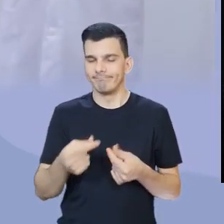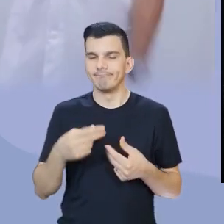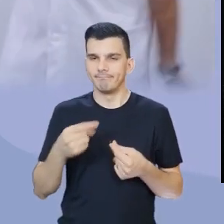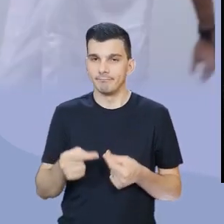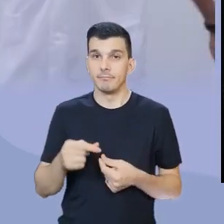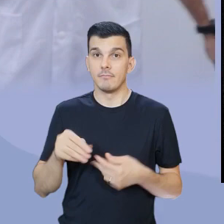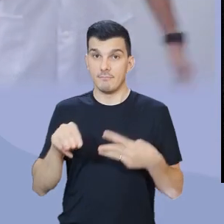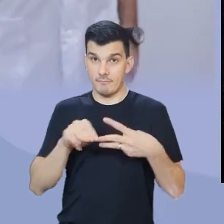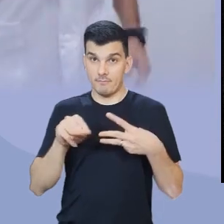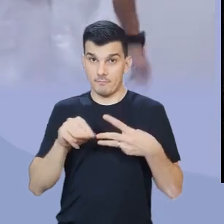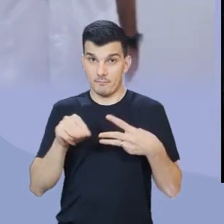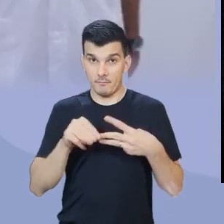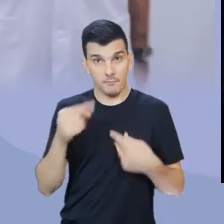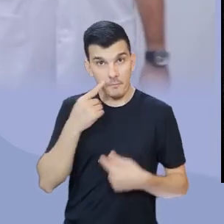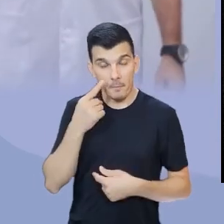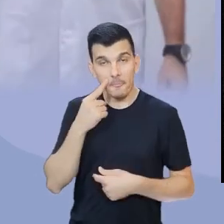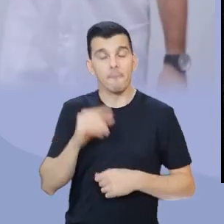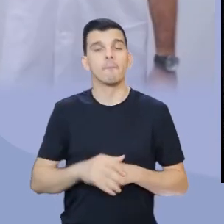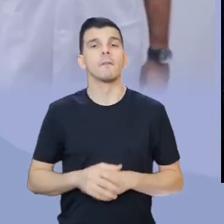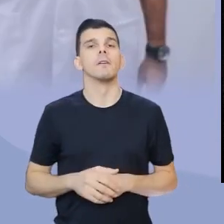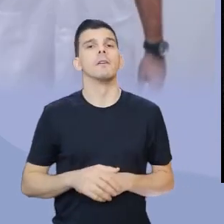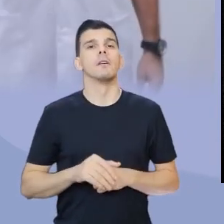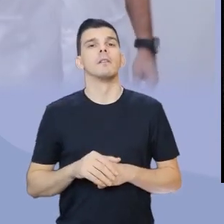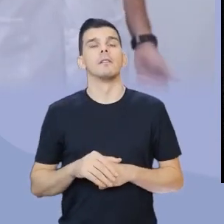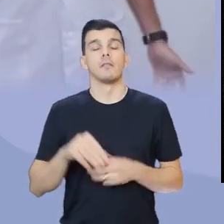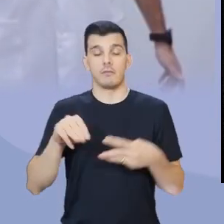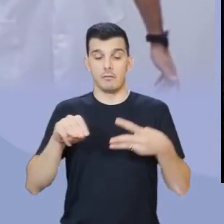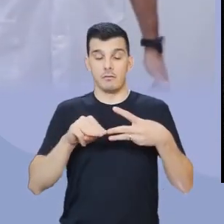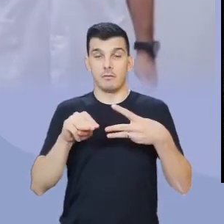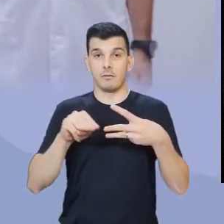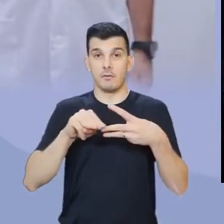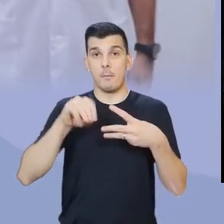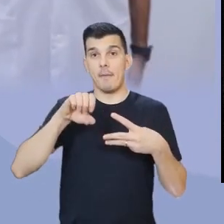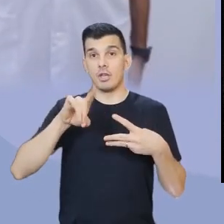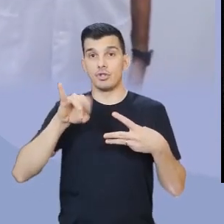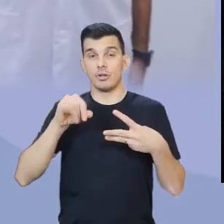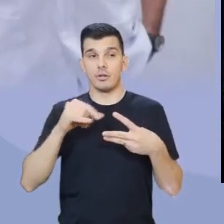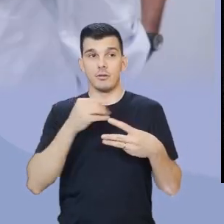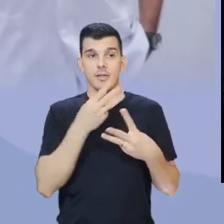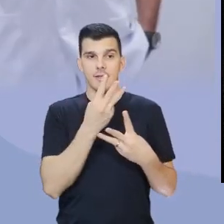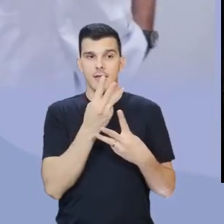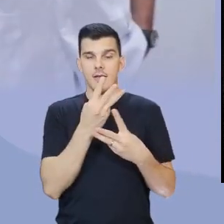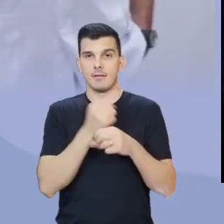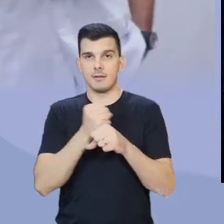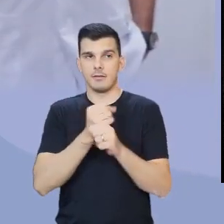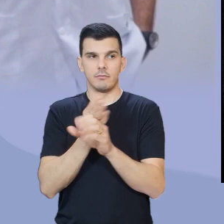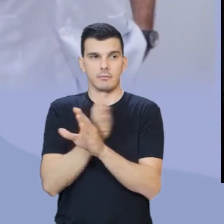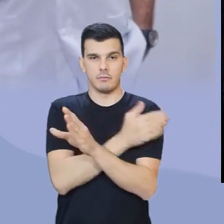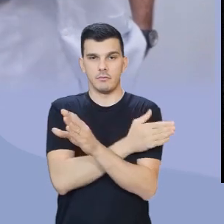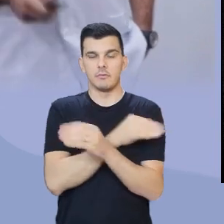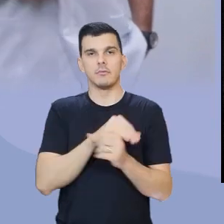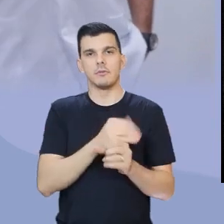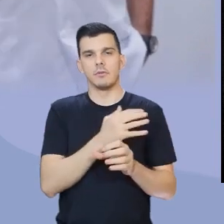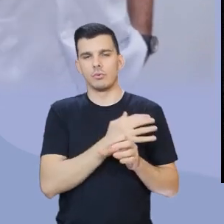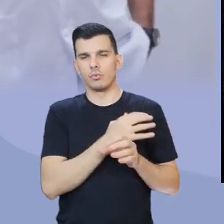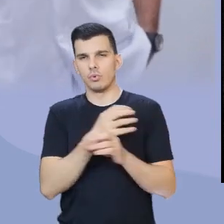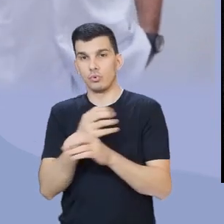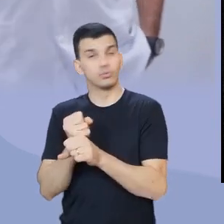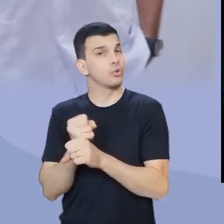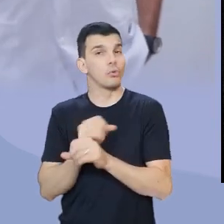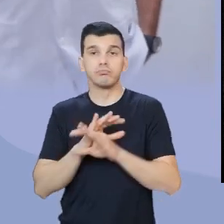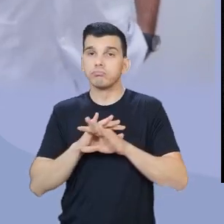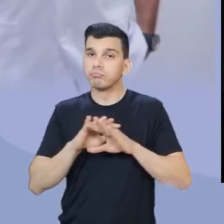Questão facinho. Questão facinho. O que é que nós vamos pegar? A média dos 3 últimos anos. Hã? 2 mais 1,97